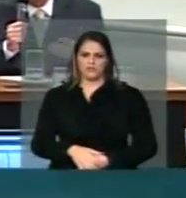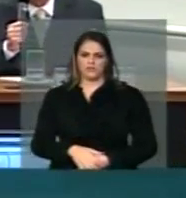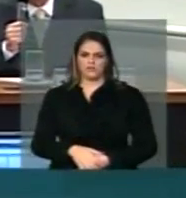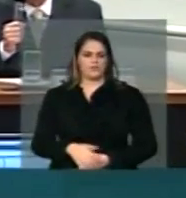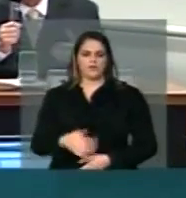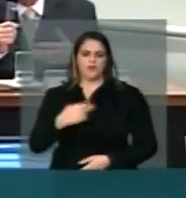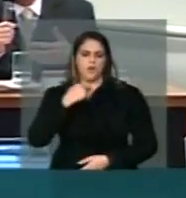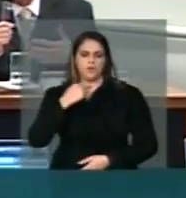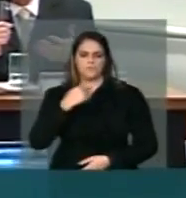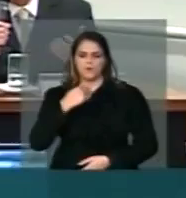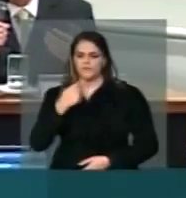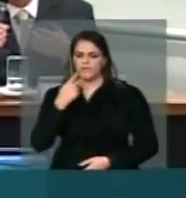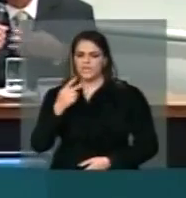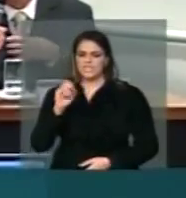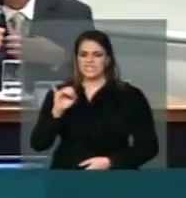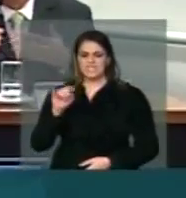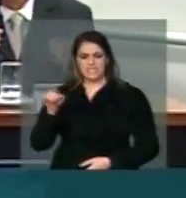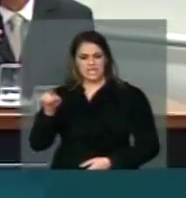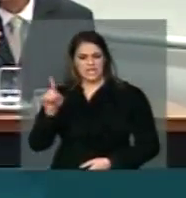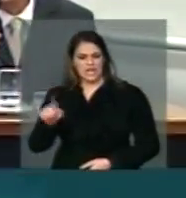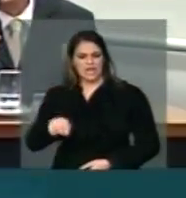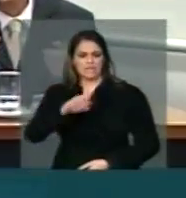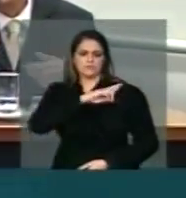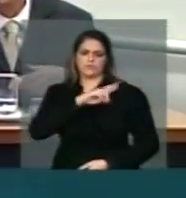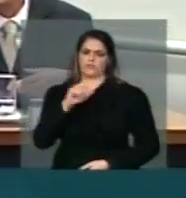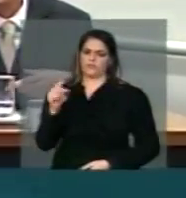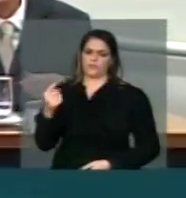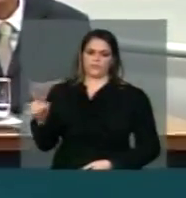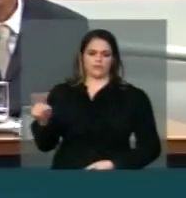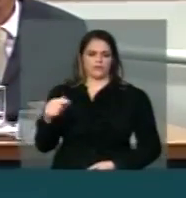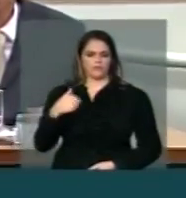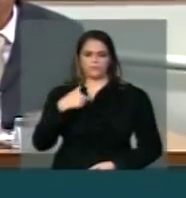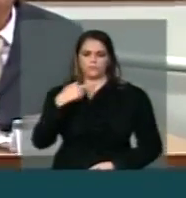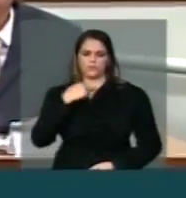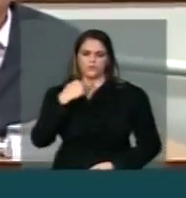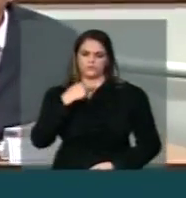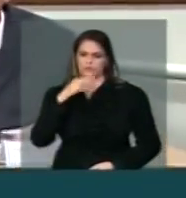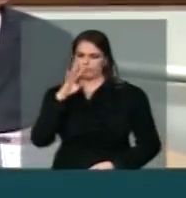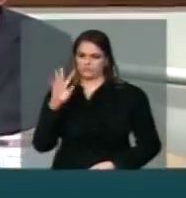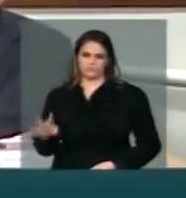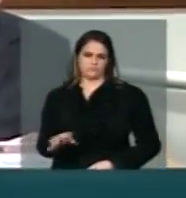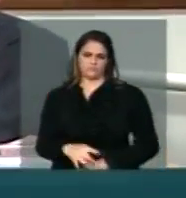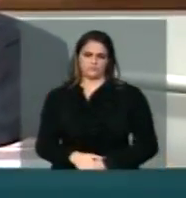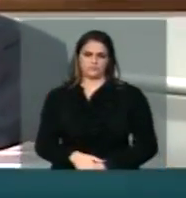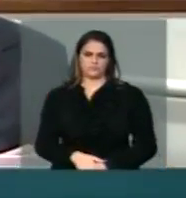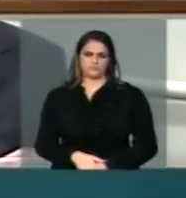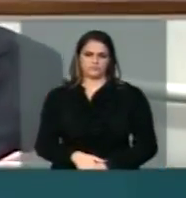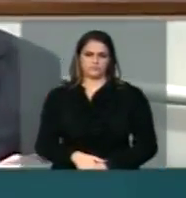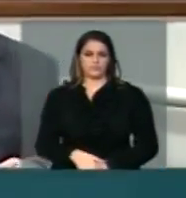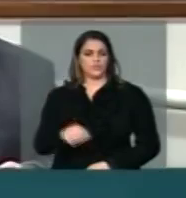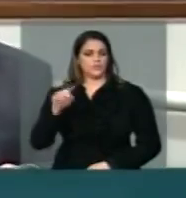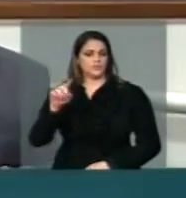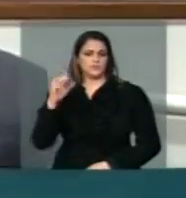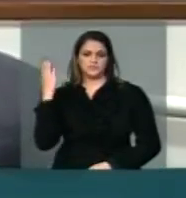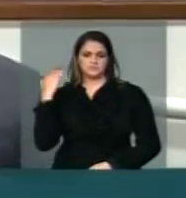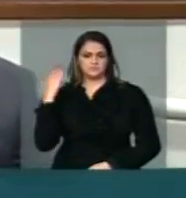ou não tem responsabilidade, em que nível, não me compete esse julgamento. Vossa Senhoria, então, não tinha nenhum